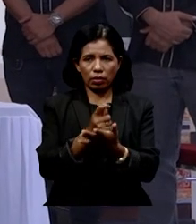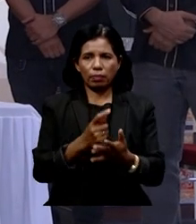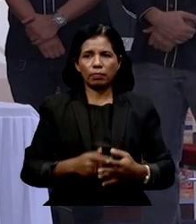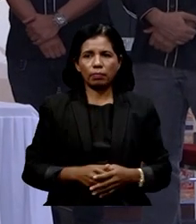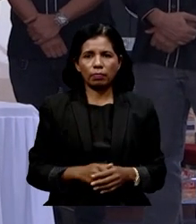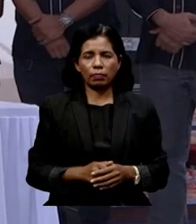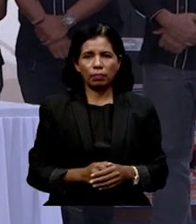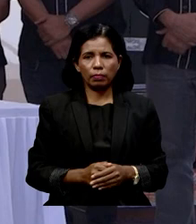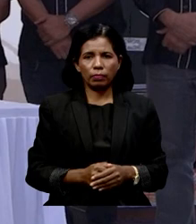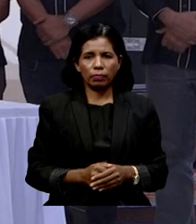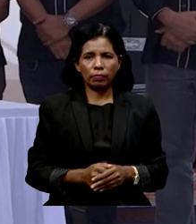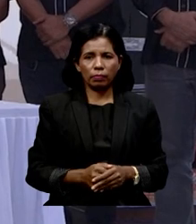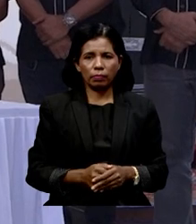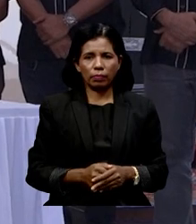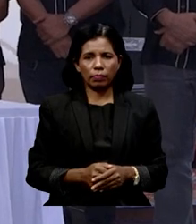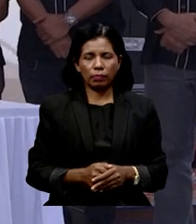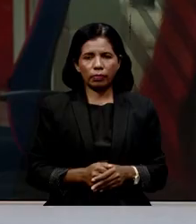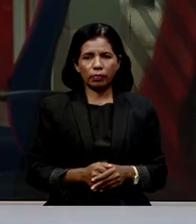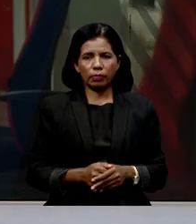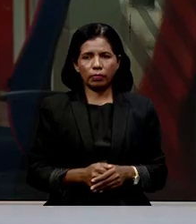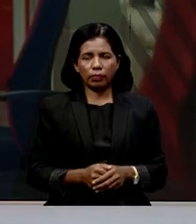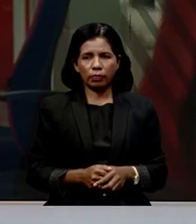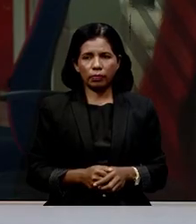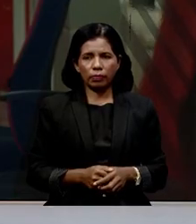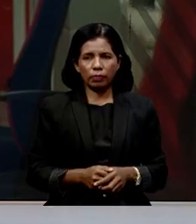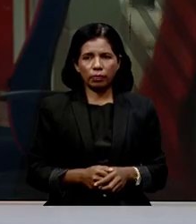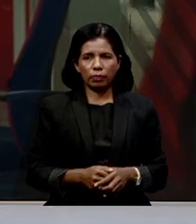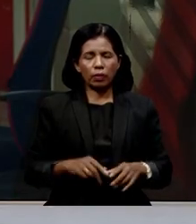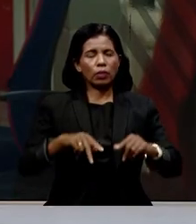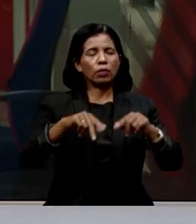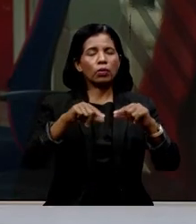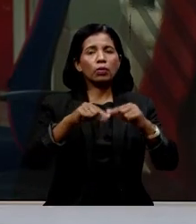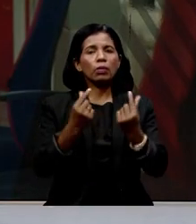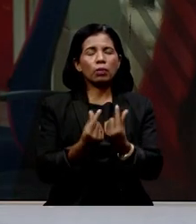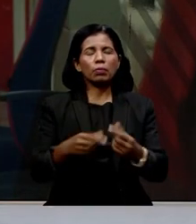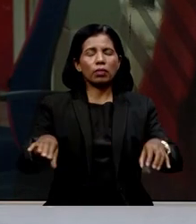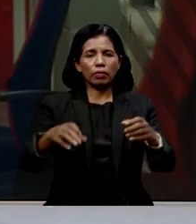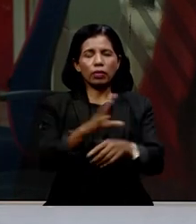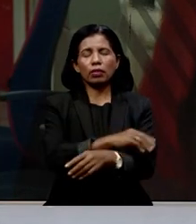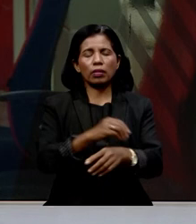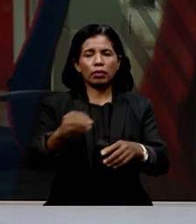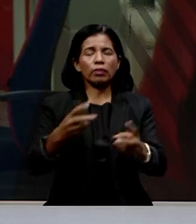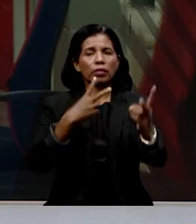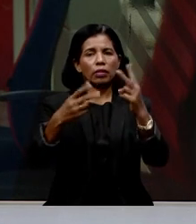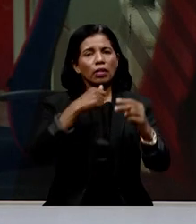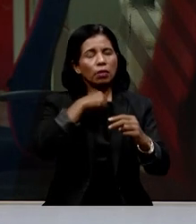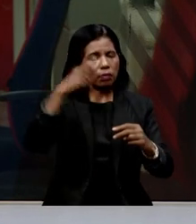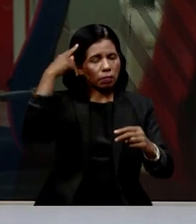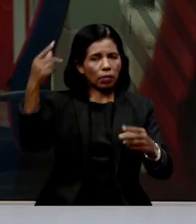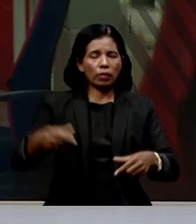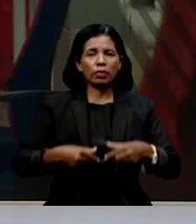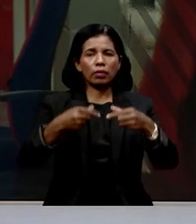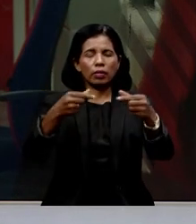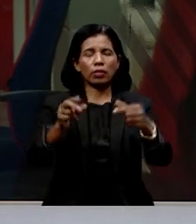Emerenciana Martins, Dilma Sujeti, GMN. Equipa Serviço Macreda para visita Papa Francisco, entrega atributo no